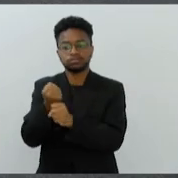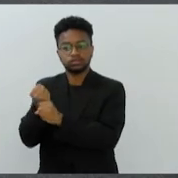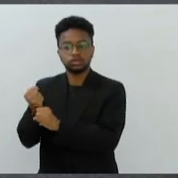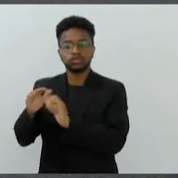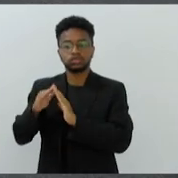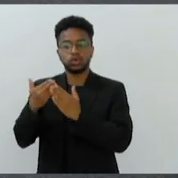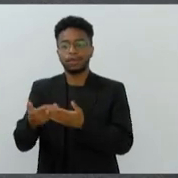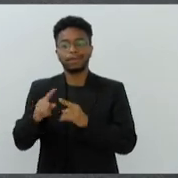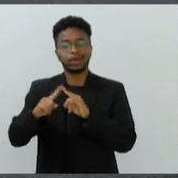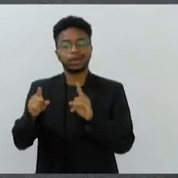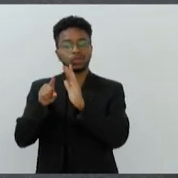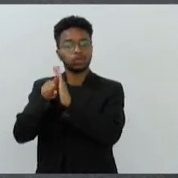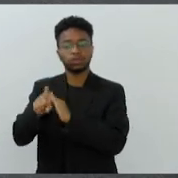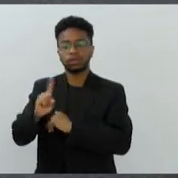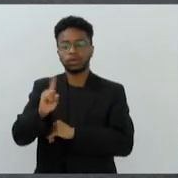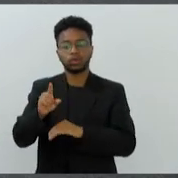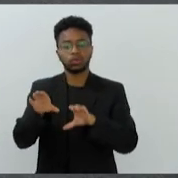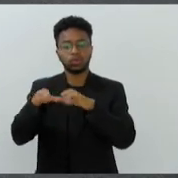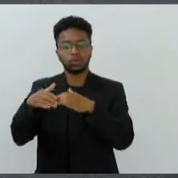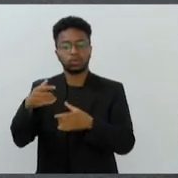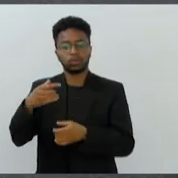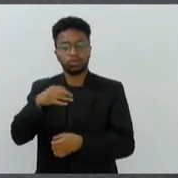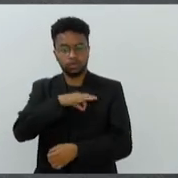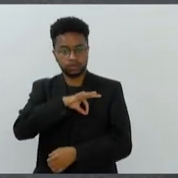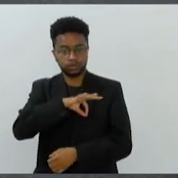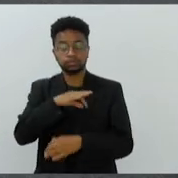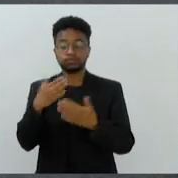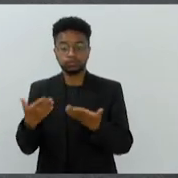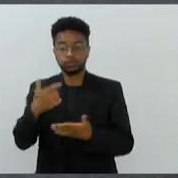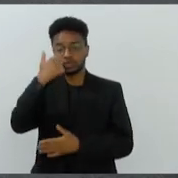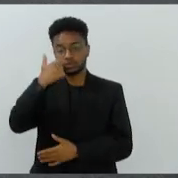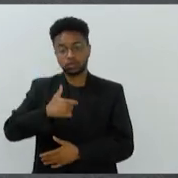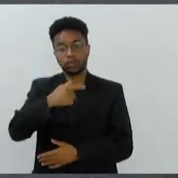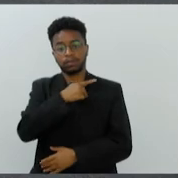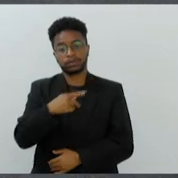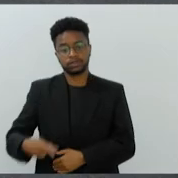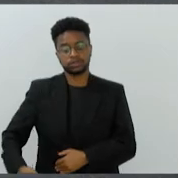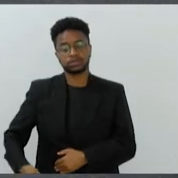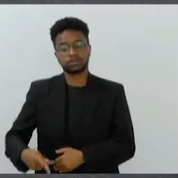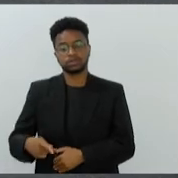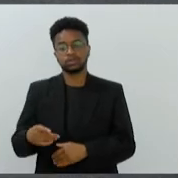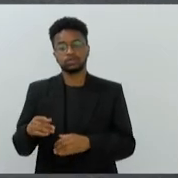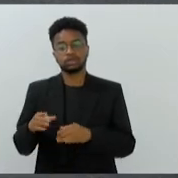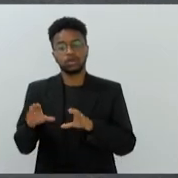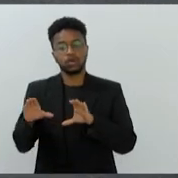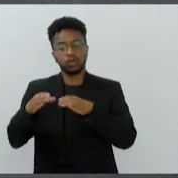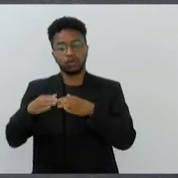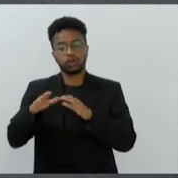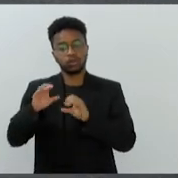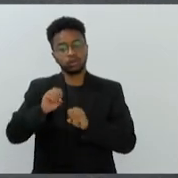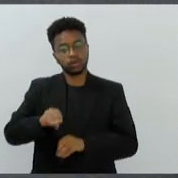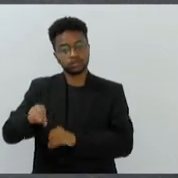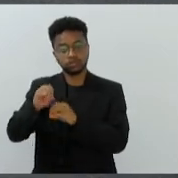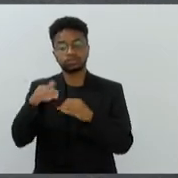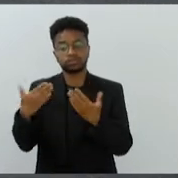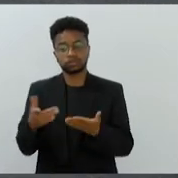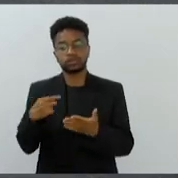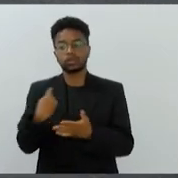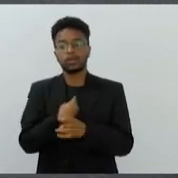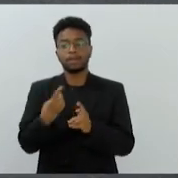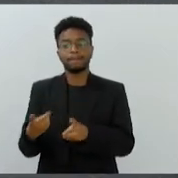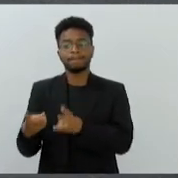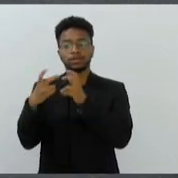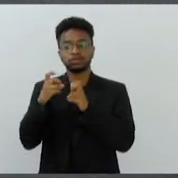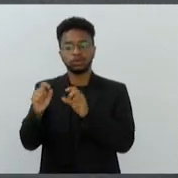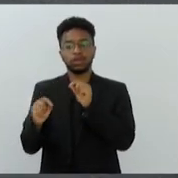cúpula da Polícia Militar. Então, eu, quando presidente da Comissão de Educação, fiz uma audiência pública sobre os colégios militares e a gente se deparou com essa situação, onde